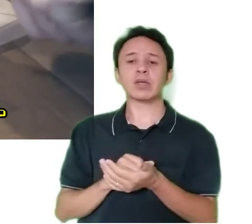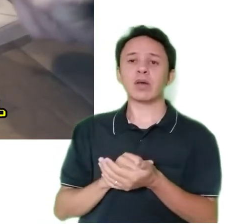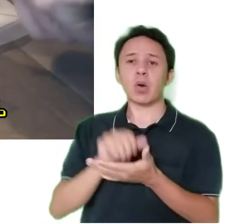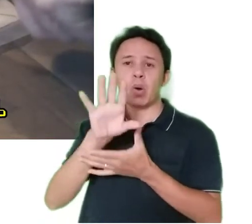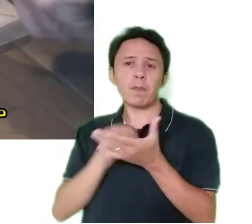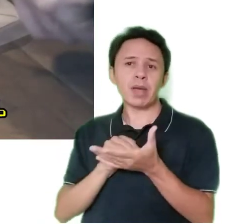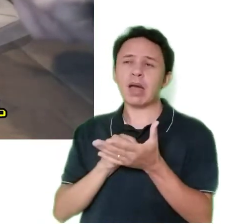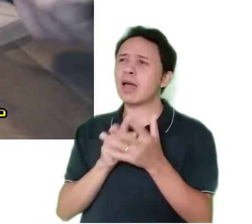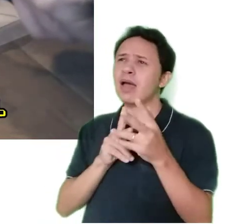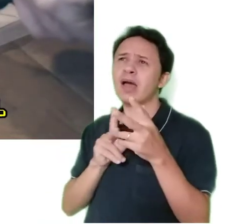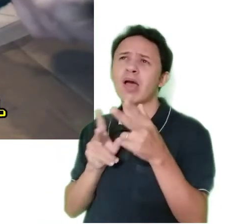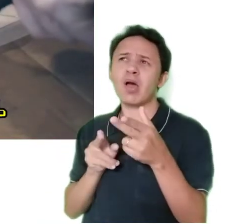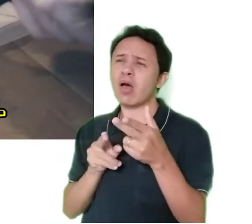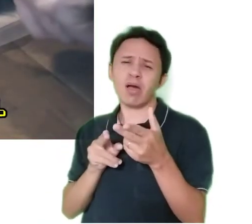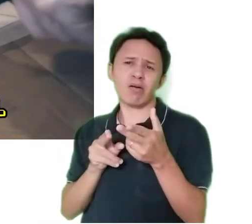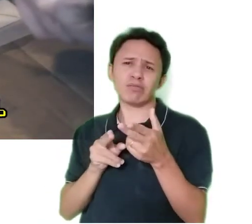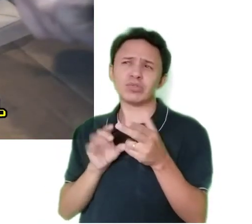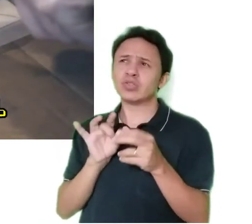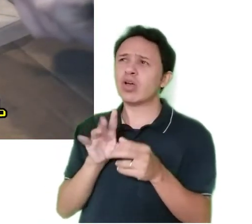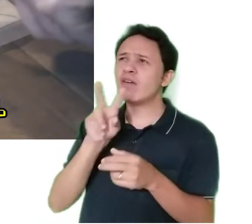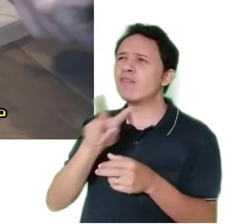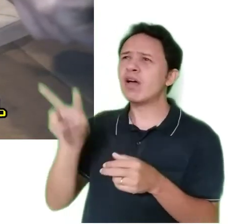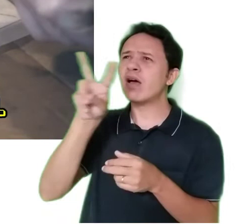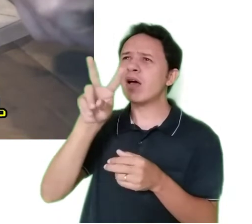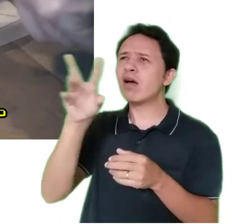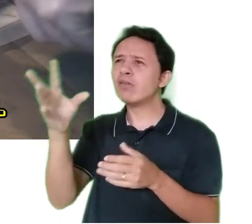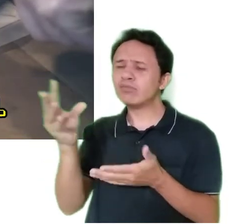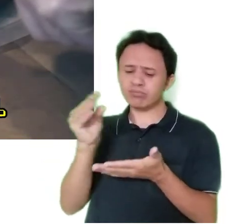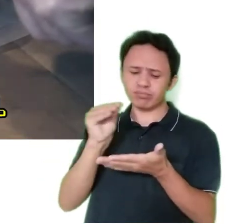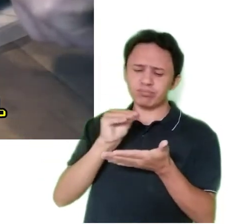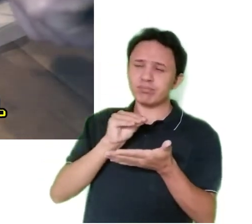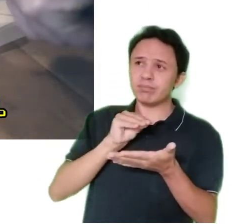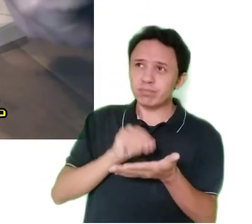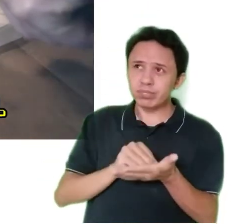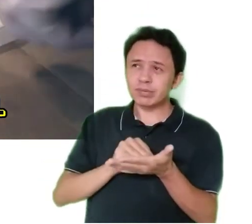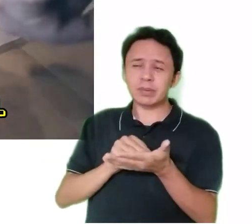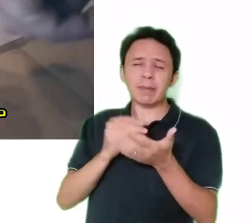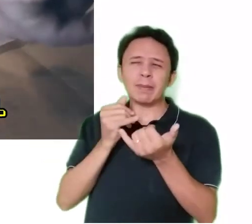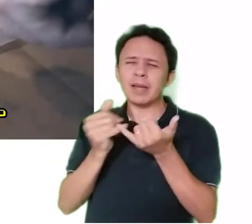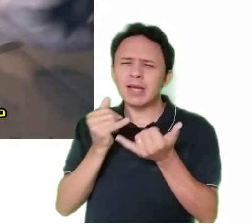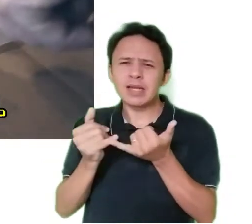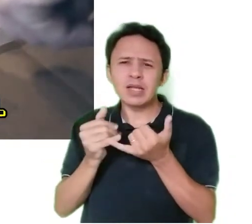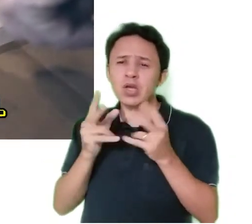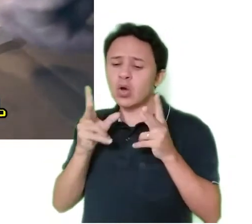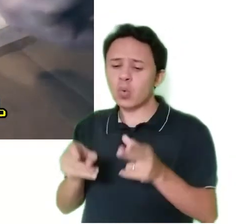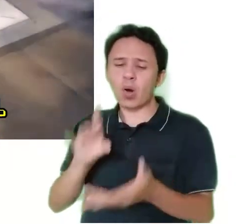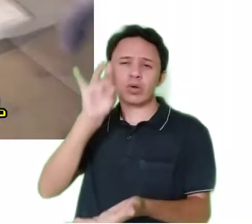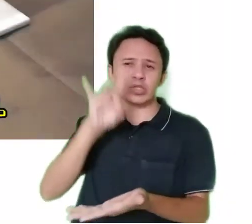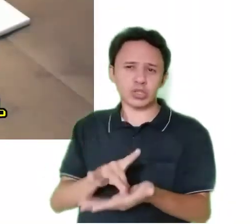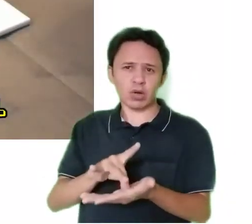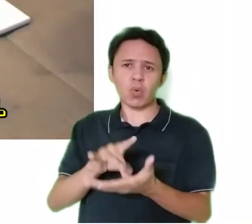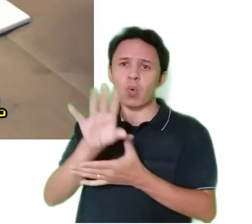simplesmente imitar, fazer cópia, reproduzir buscando chegar o mais próximo ou igual ao